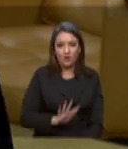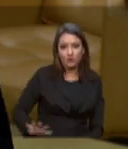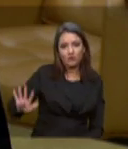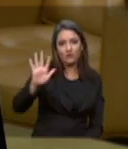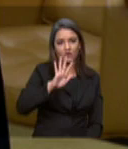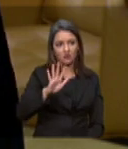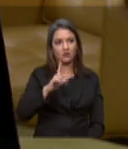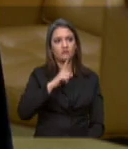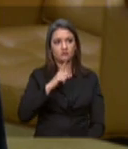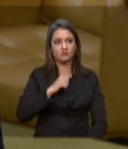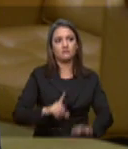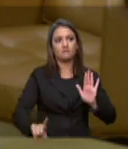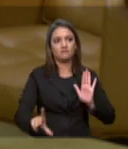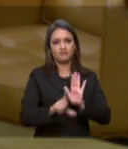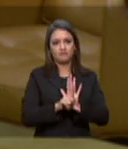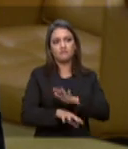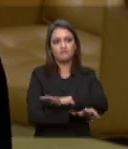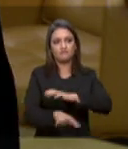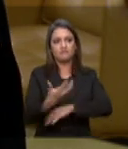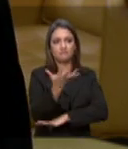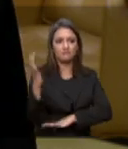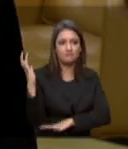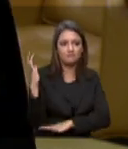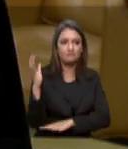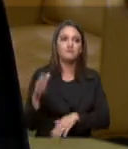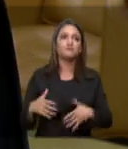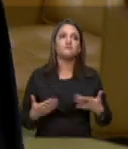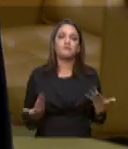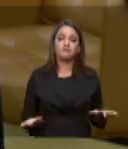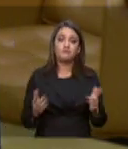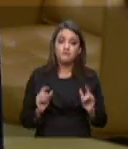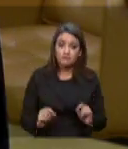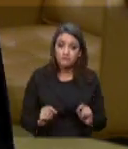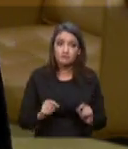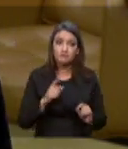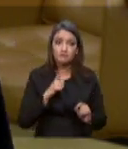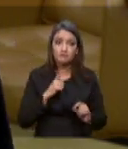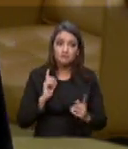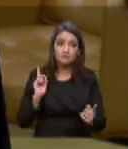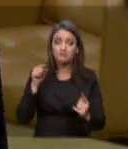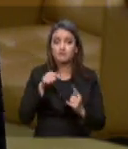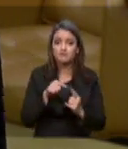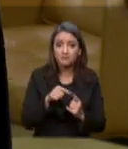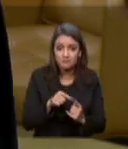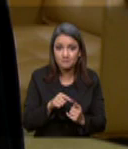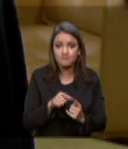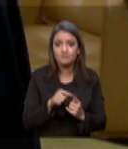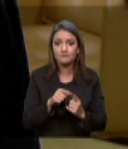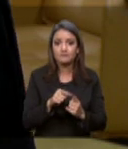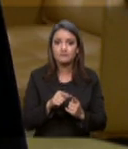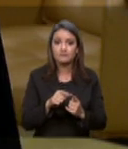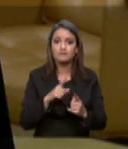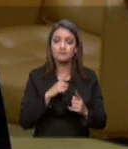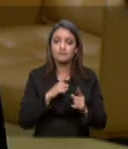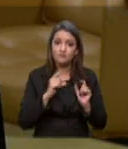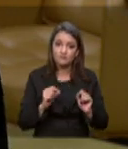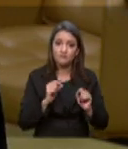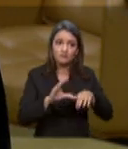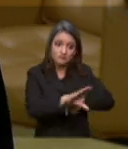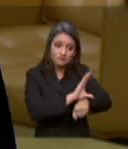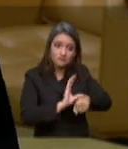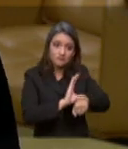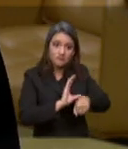legislação ambiental, programas pertinentes à legislação ambiental e buscando se imiscuir na missão institucional que